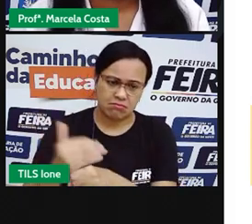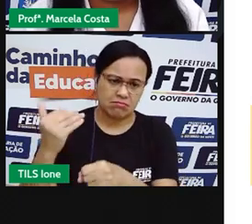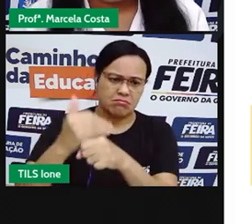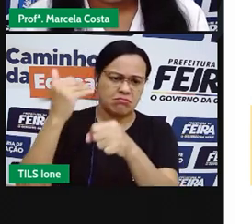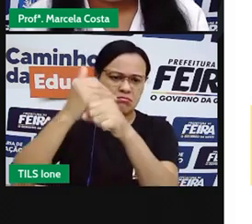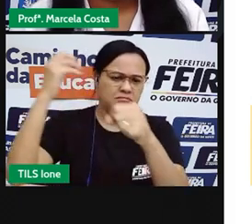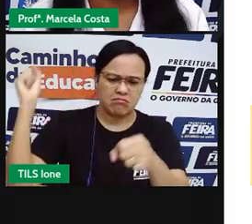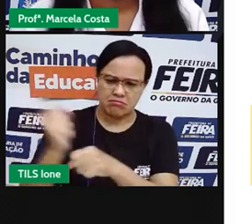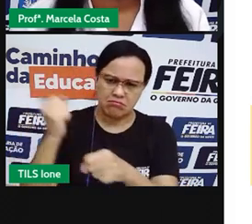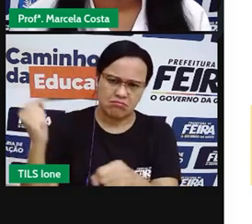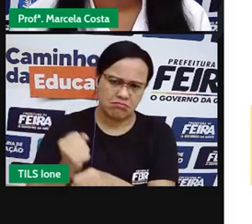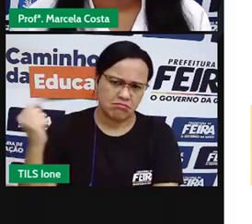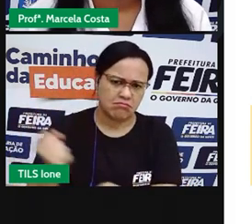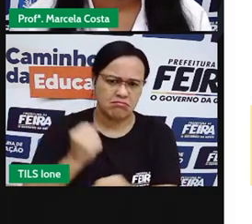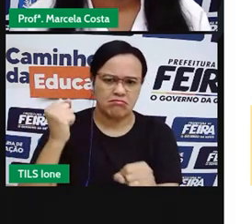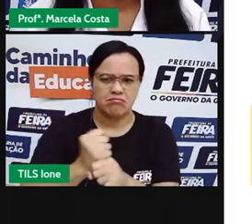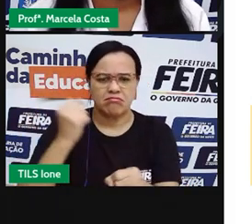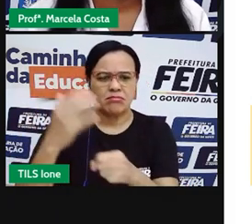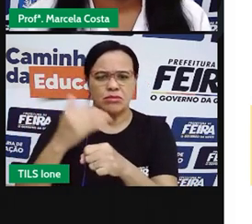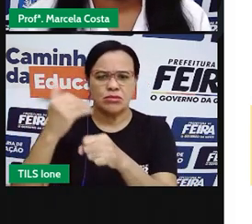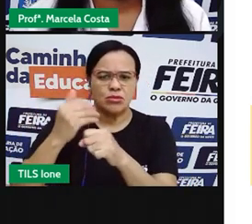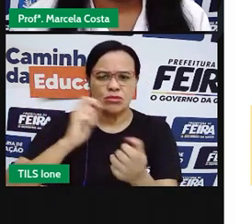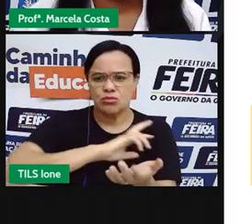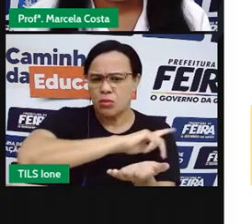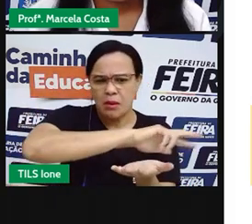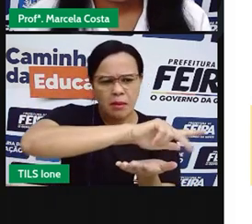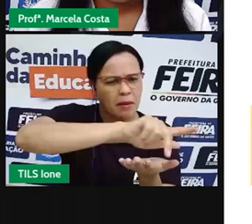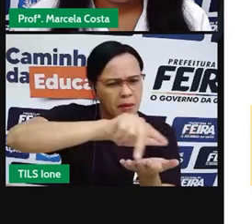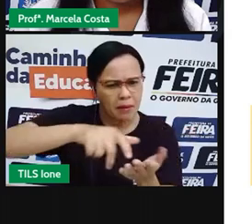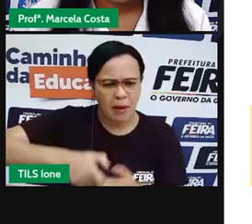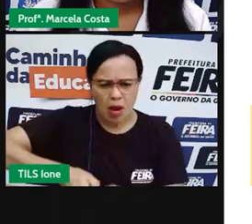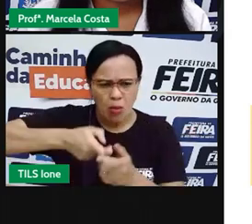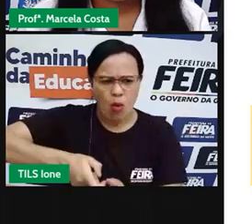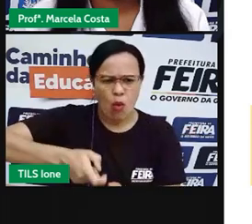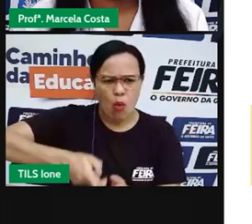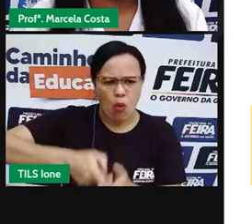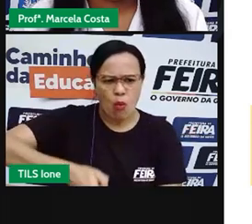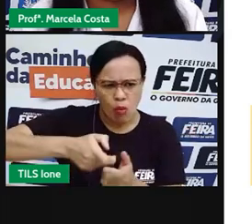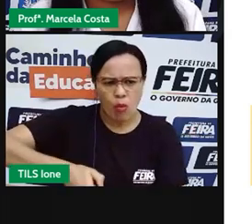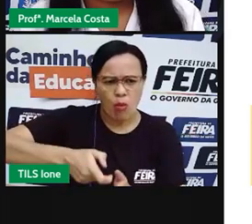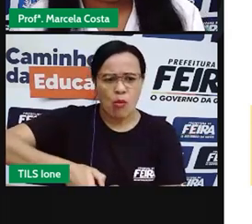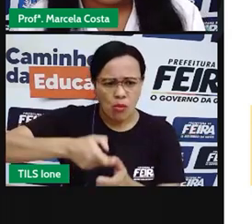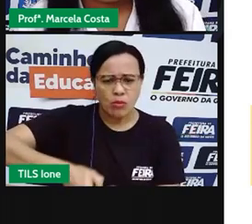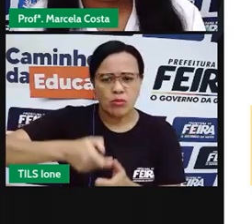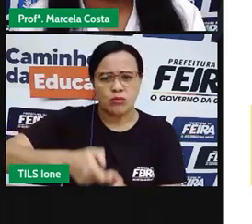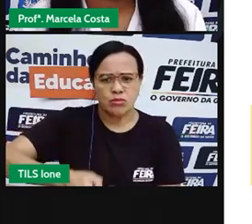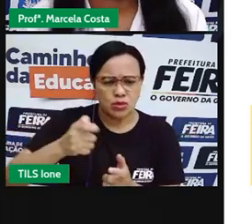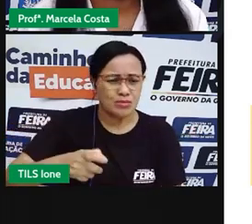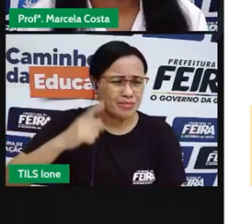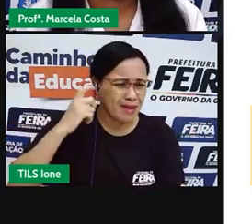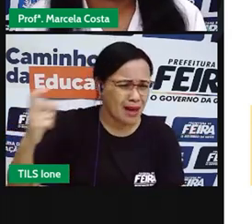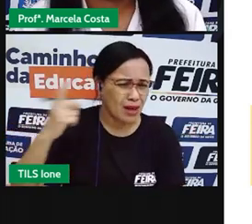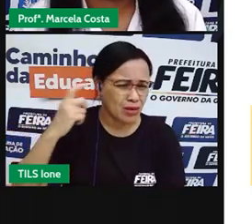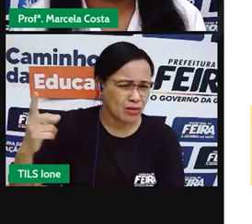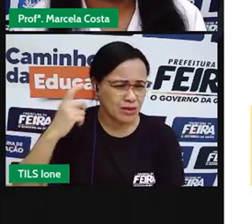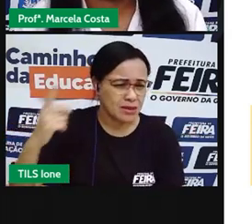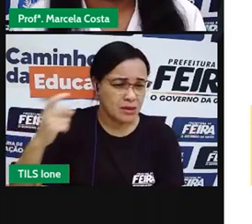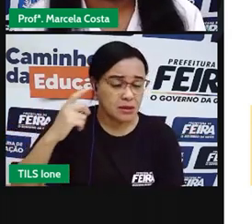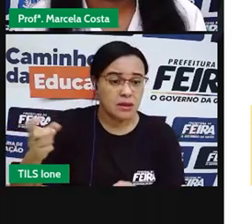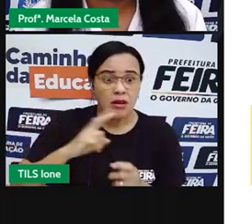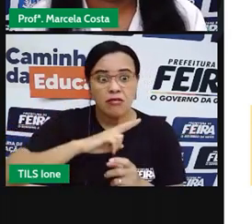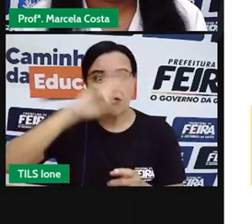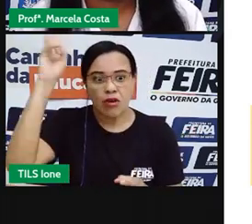por serras, por equipamentos usados em construções, como aquela máquina que é utilizada